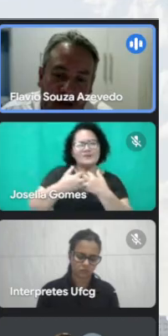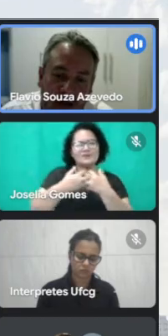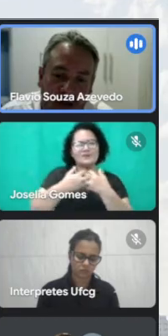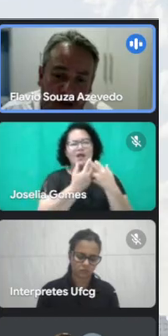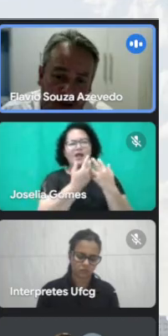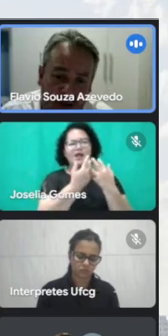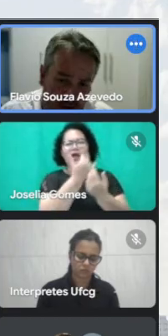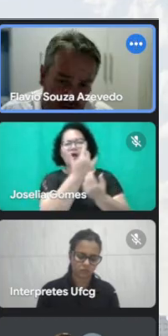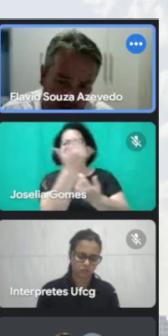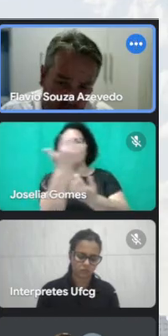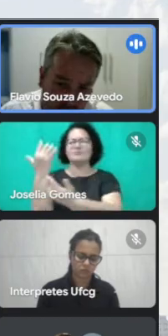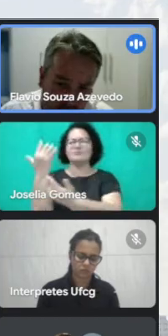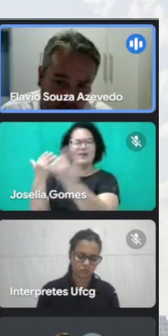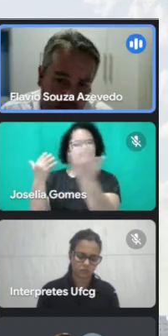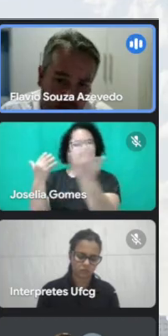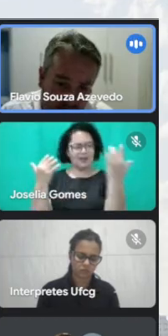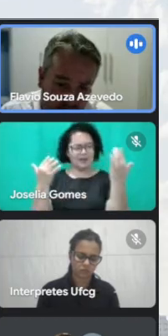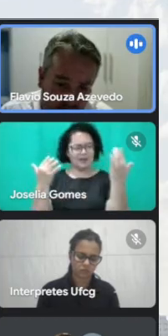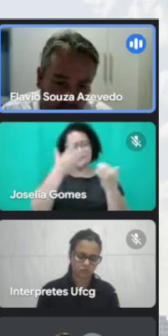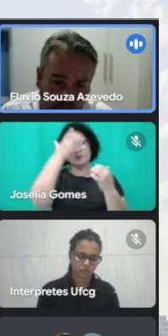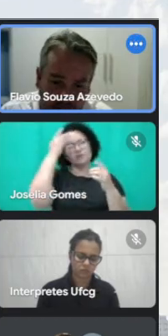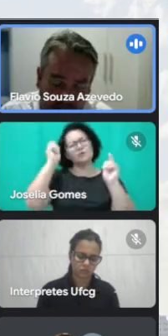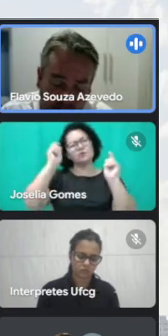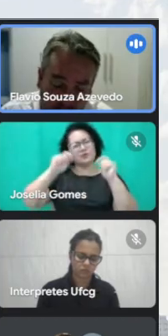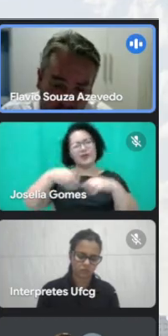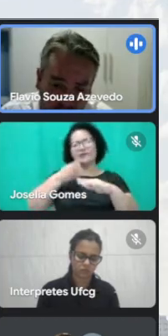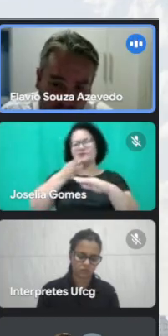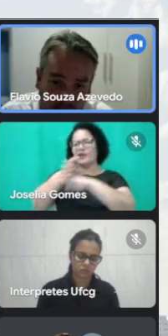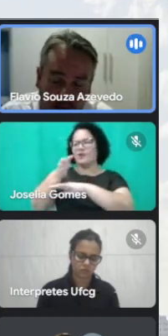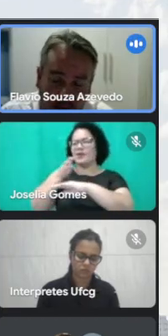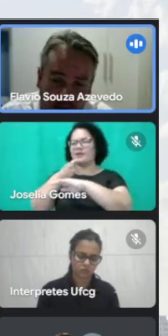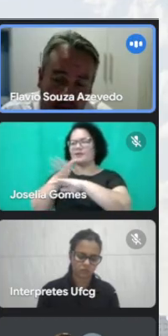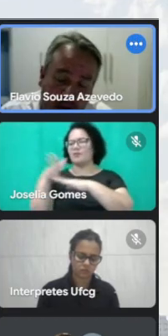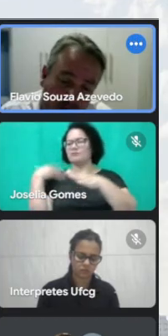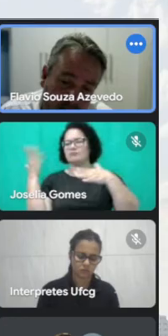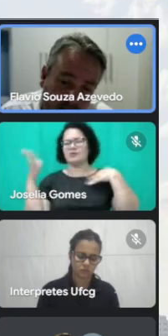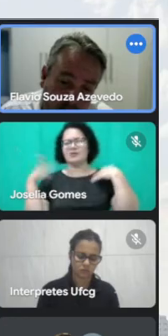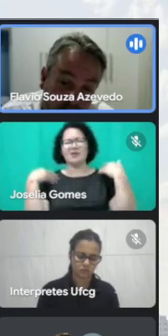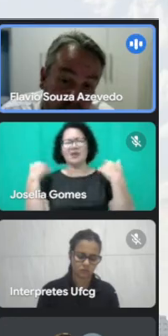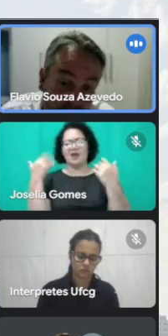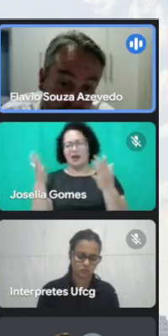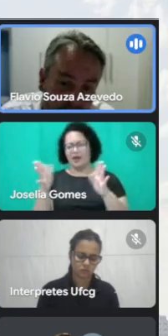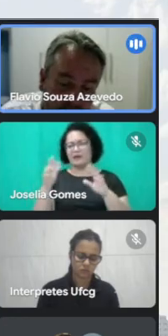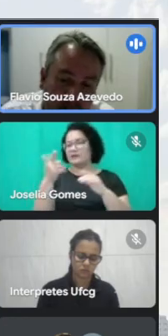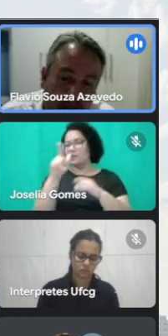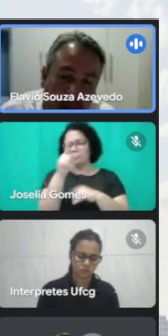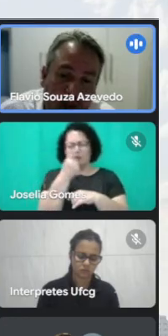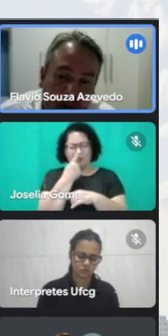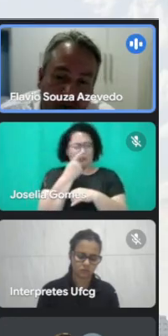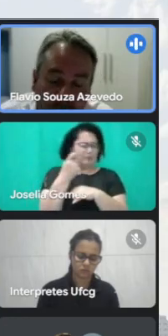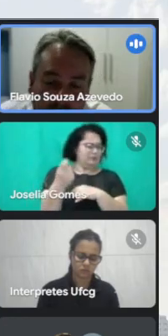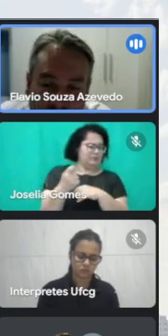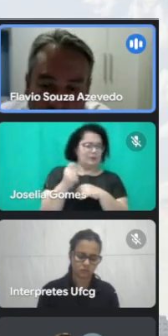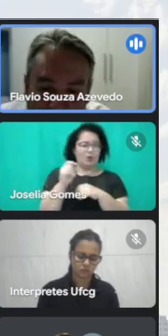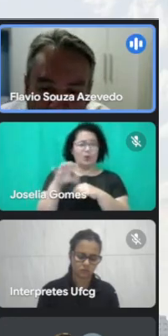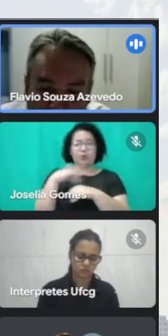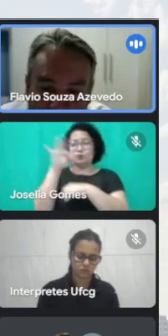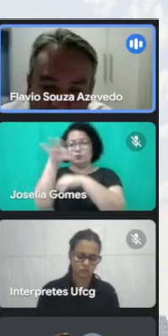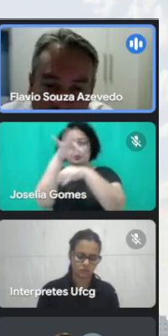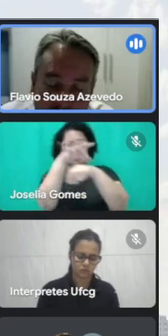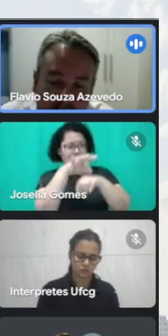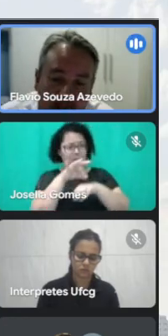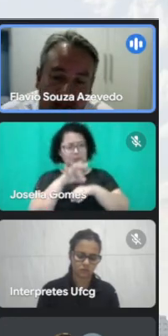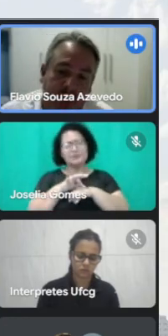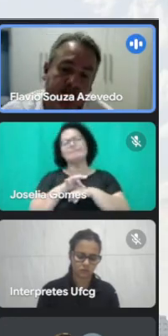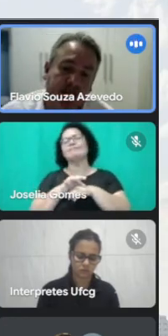ali essa região sem ter, por exemplo, mau cheiro, presença de mosquito, de outros tipos de tratamento que poderiam ser utilizados, que